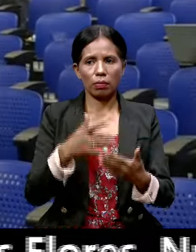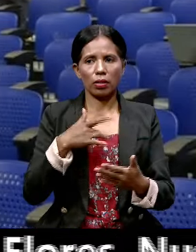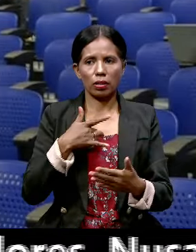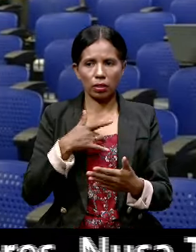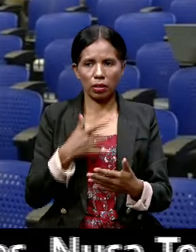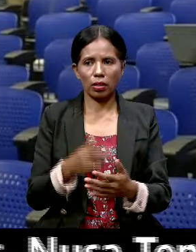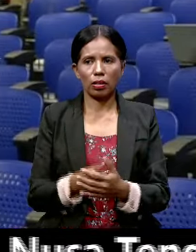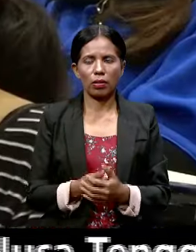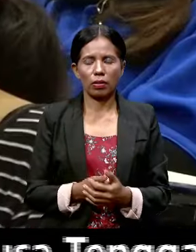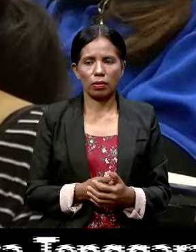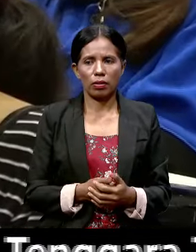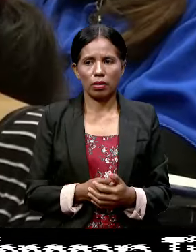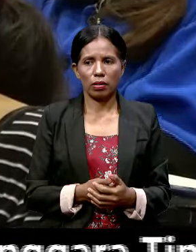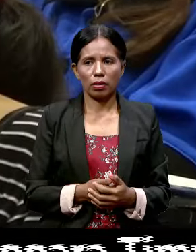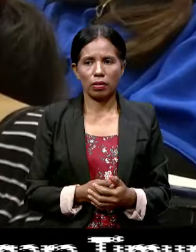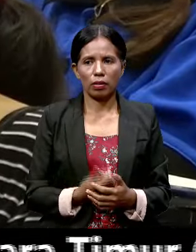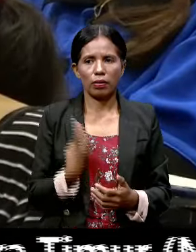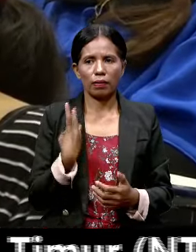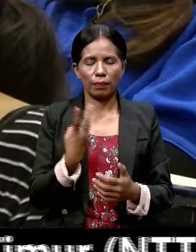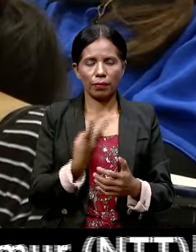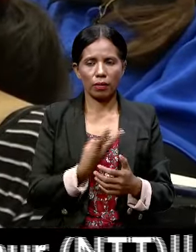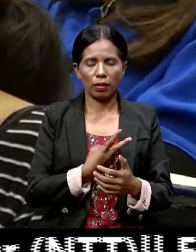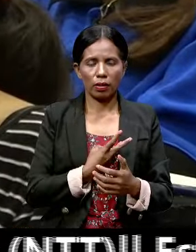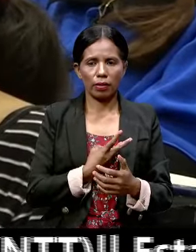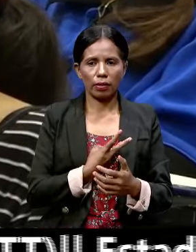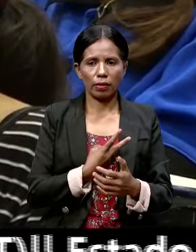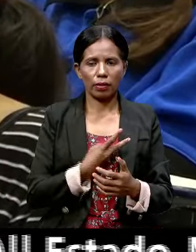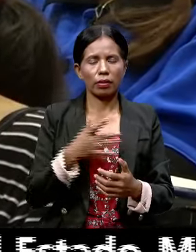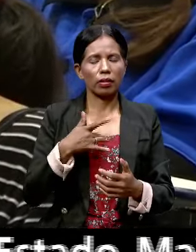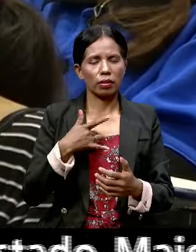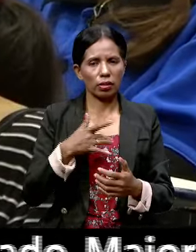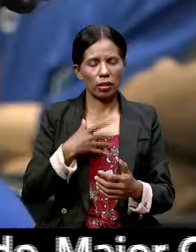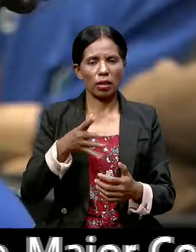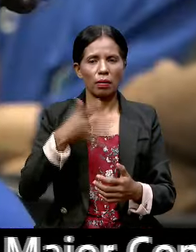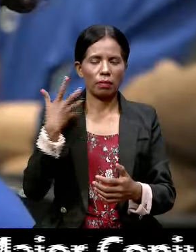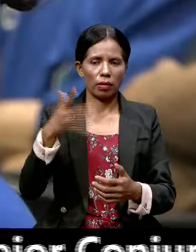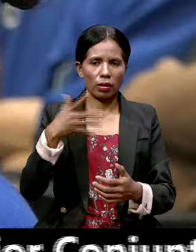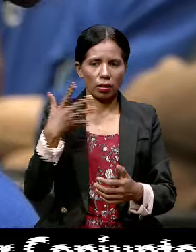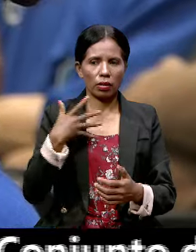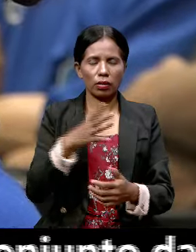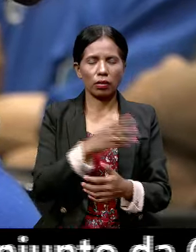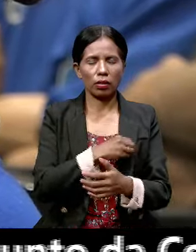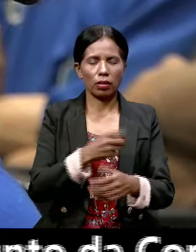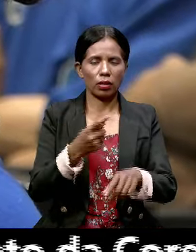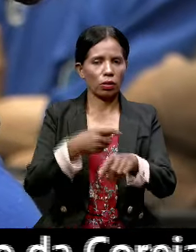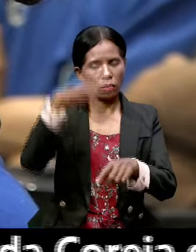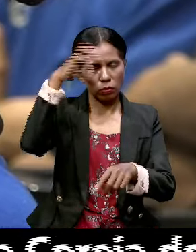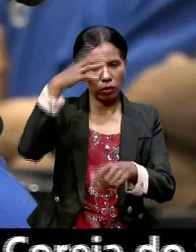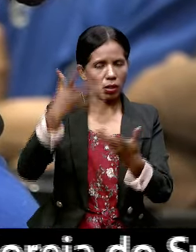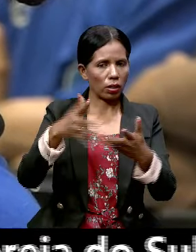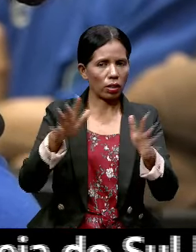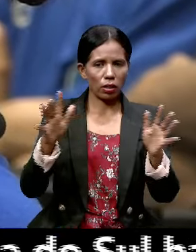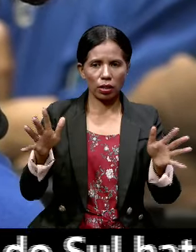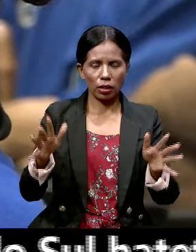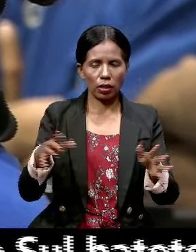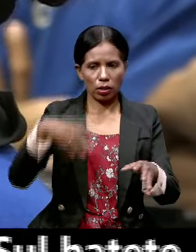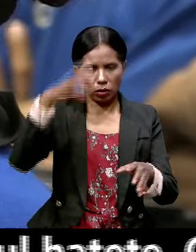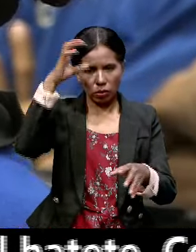katak durante ne asite sendi manas belorong naruk dari rumah sa udang